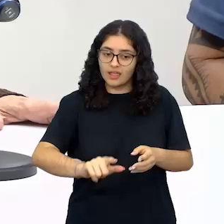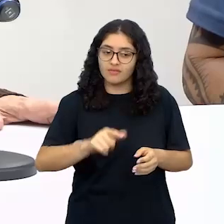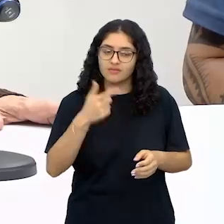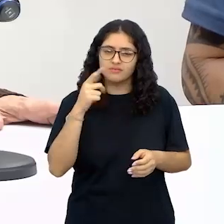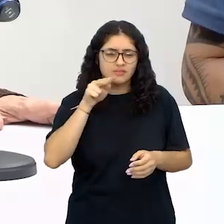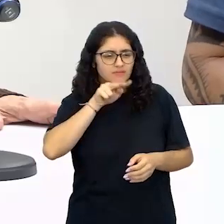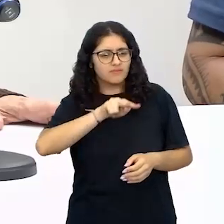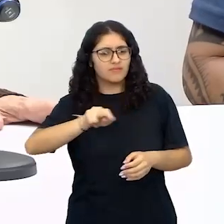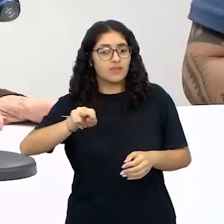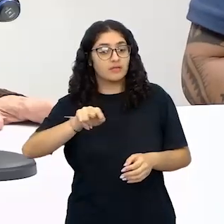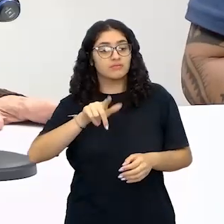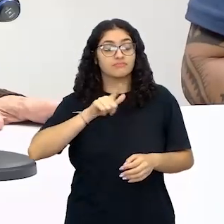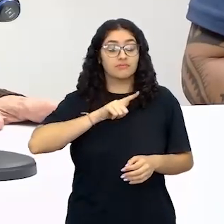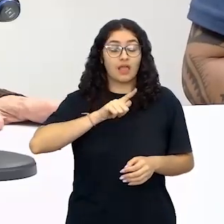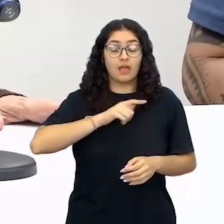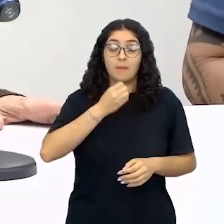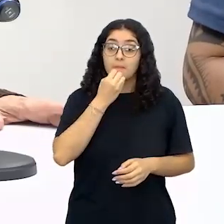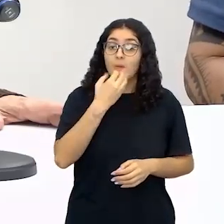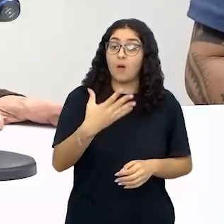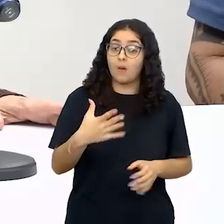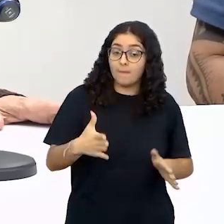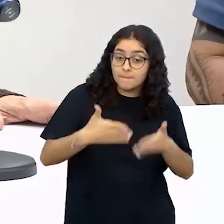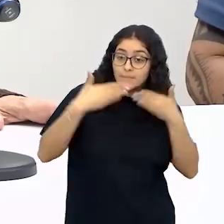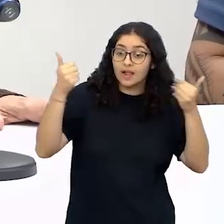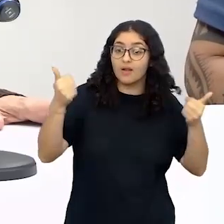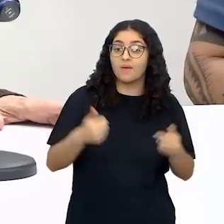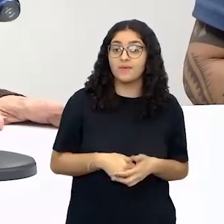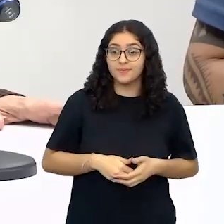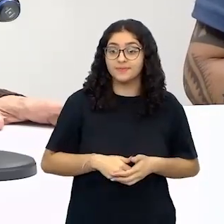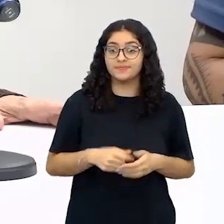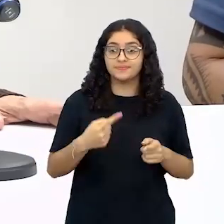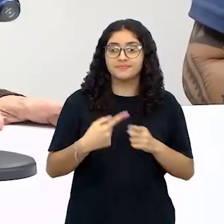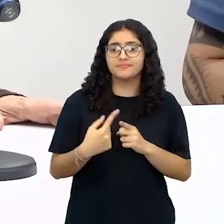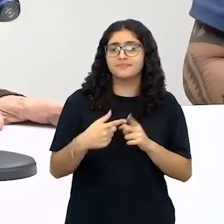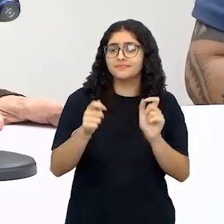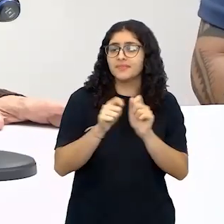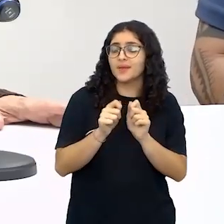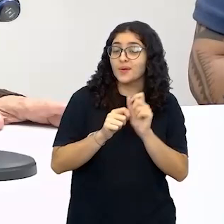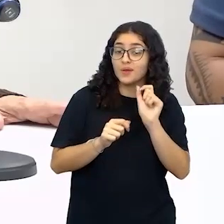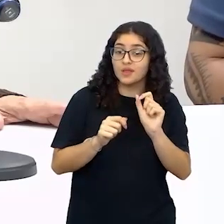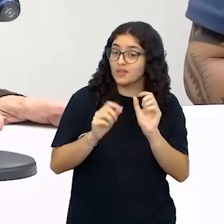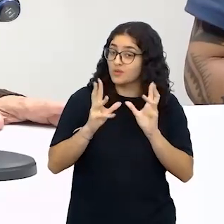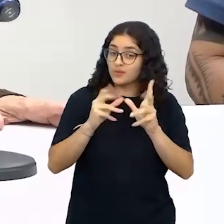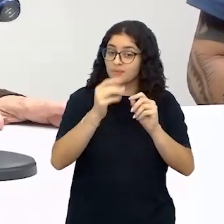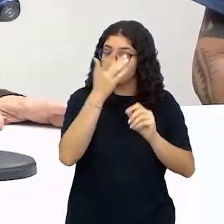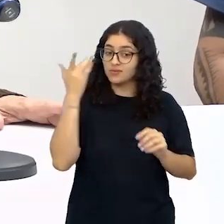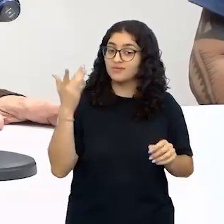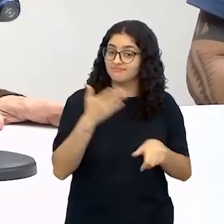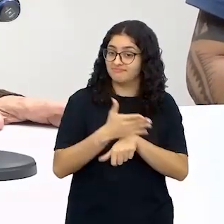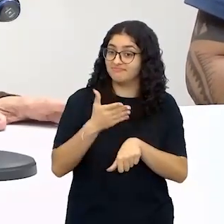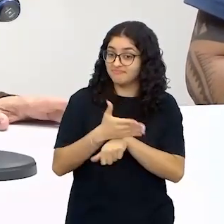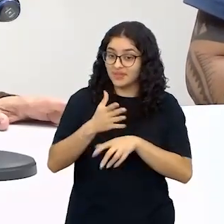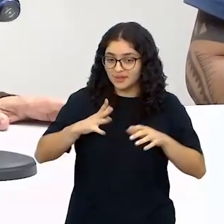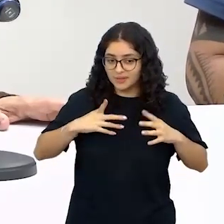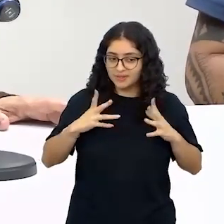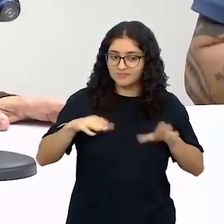disso será muito melhor, porque você estará fazendo algo para todo mundo.